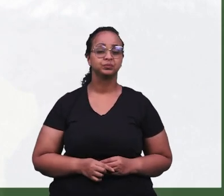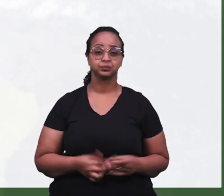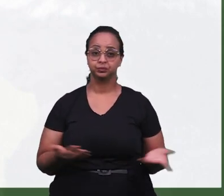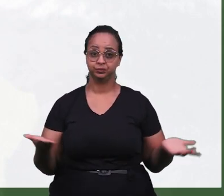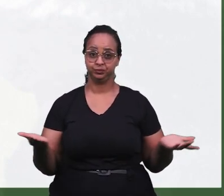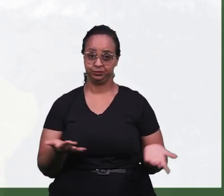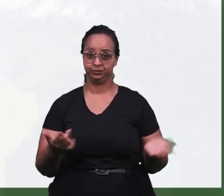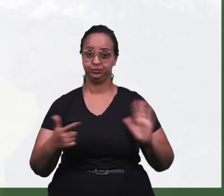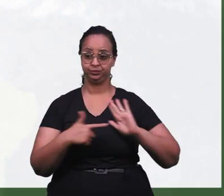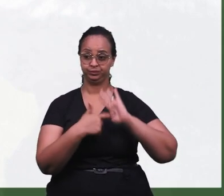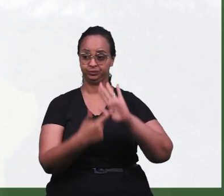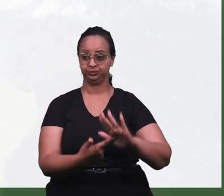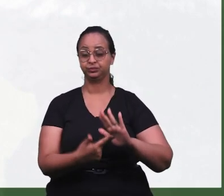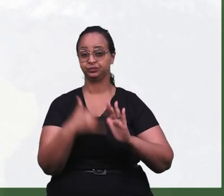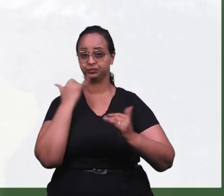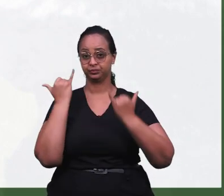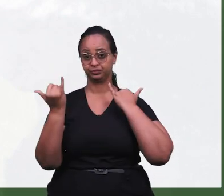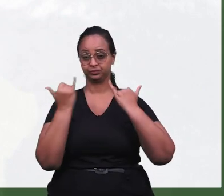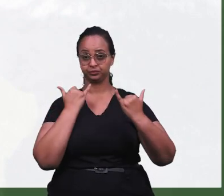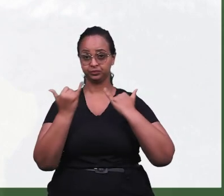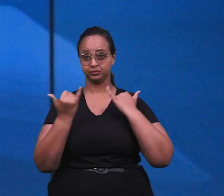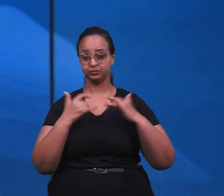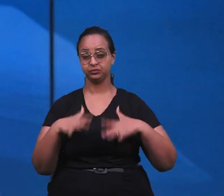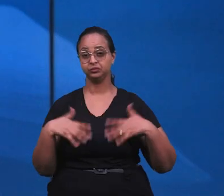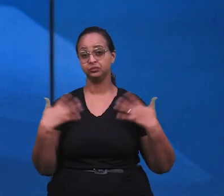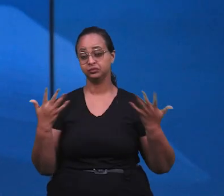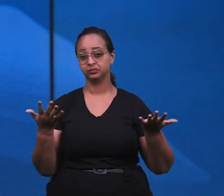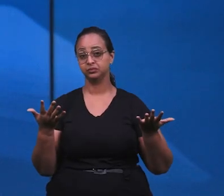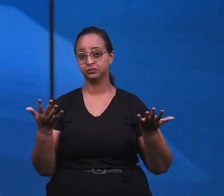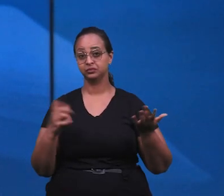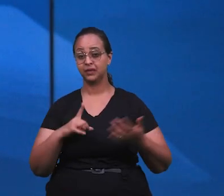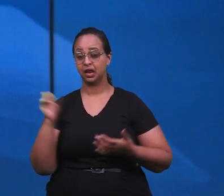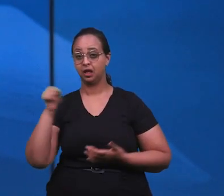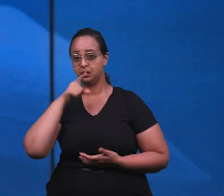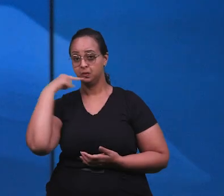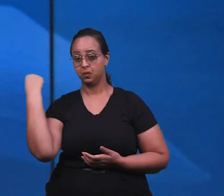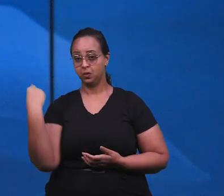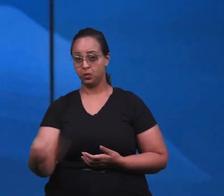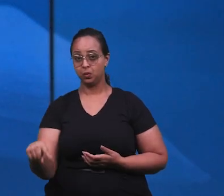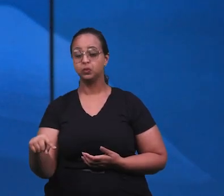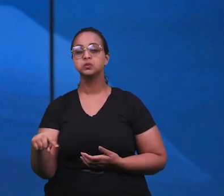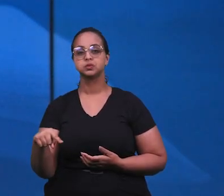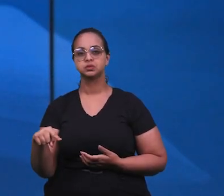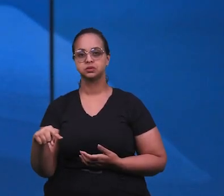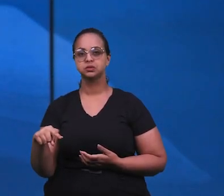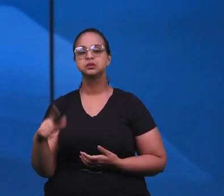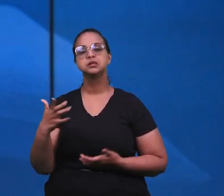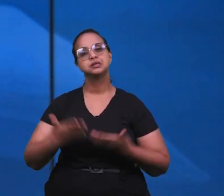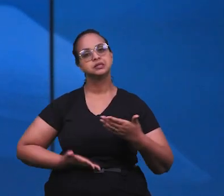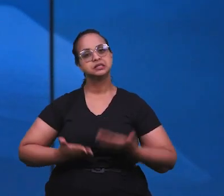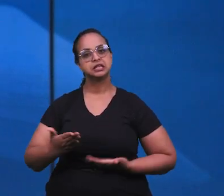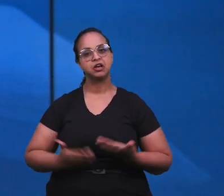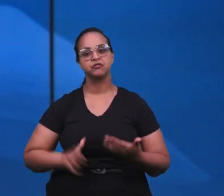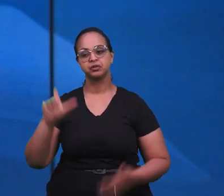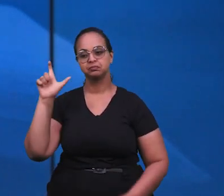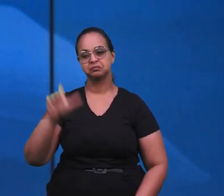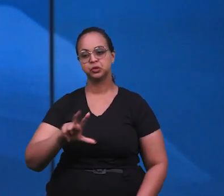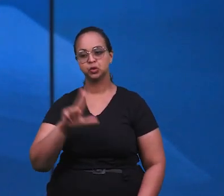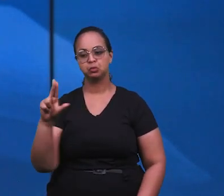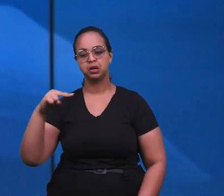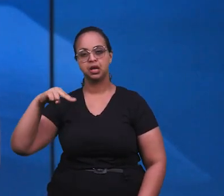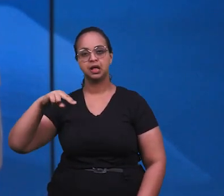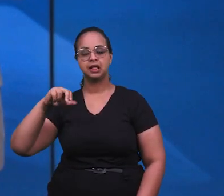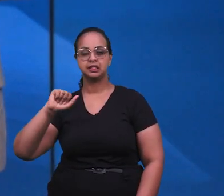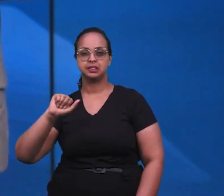Remanescentes. Quem vai nos trazer essa informação, ou seja, essa resposta, vai ser de lá da Rússia, vai ser a nossa irmã